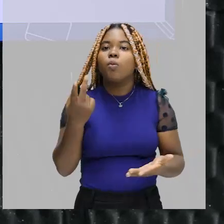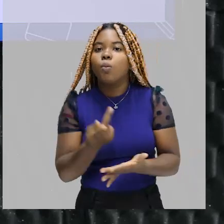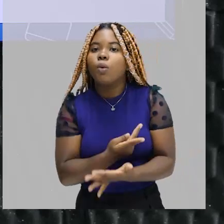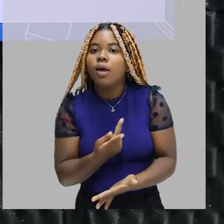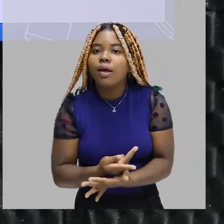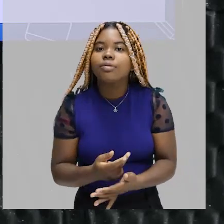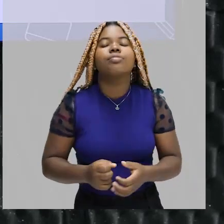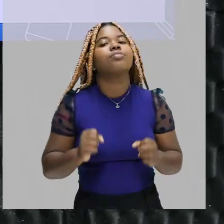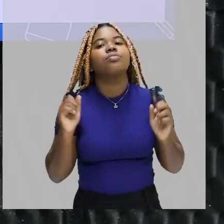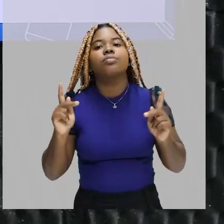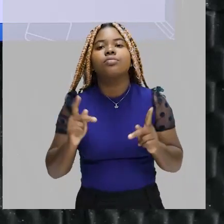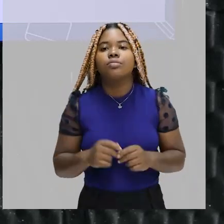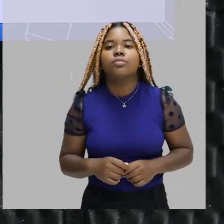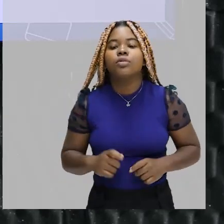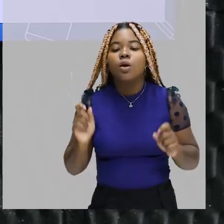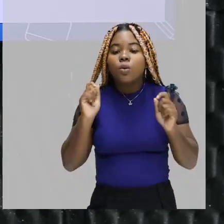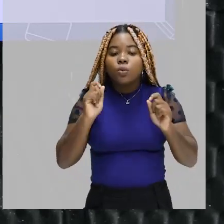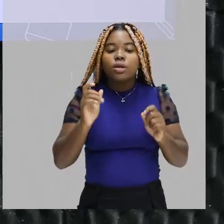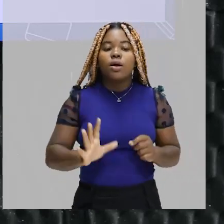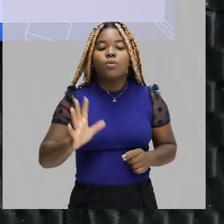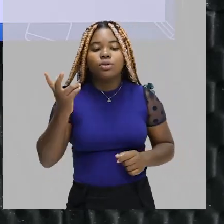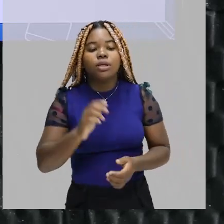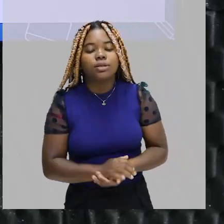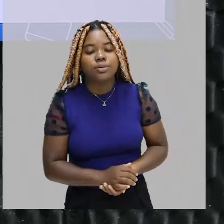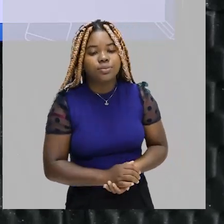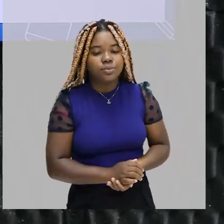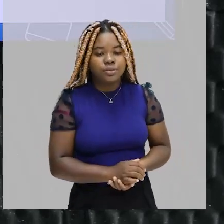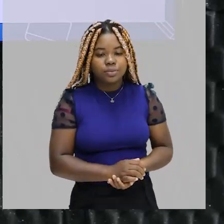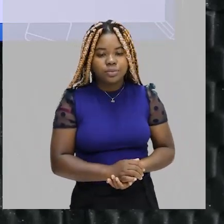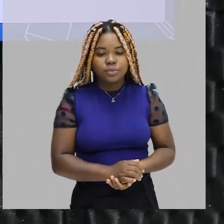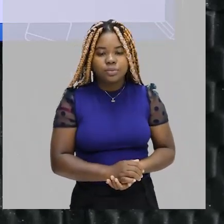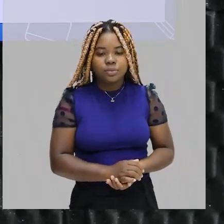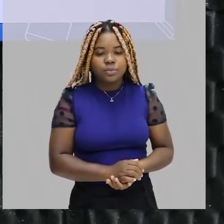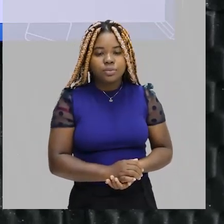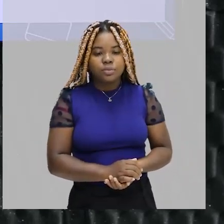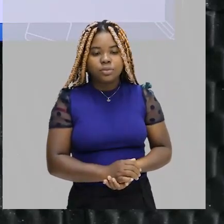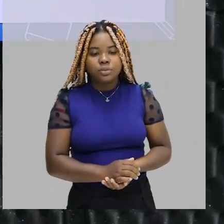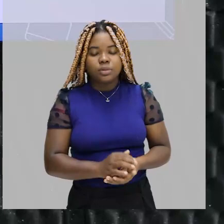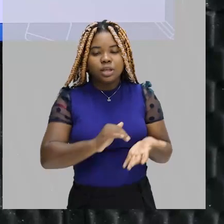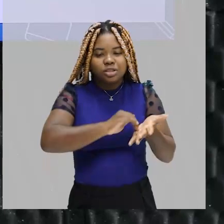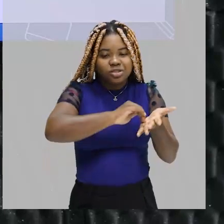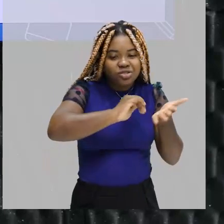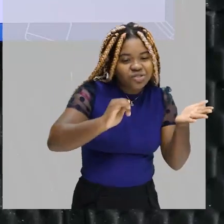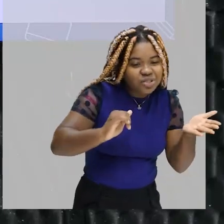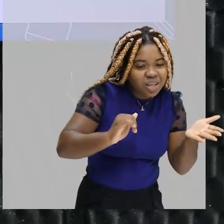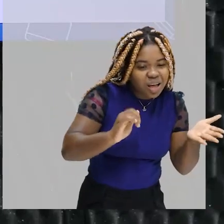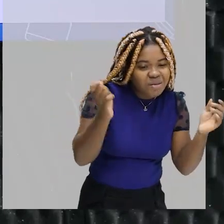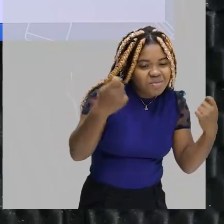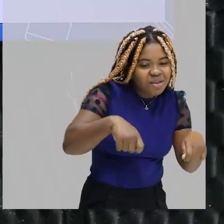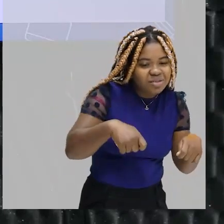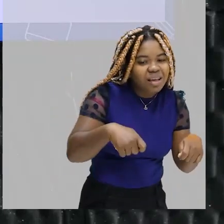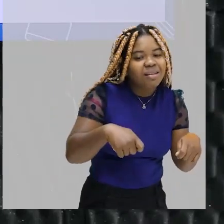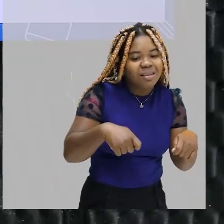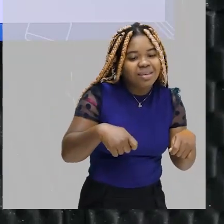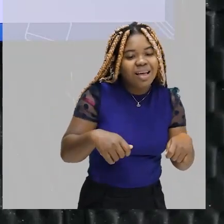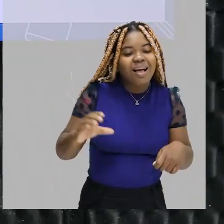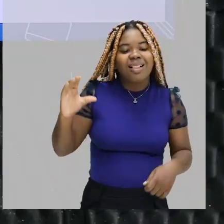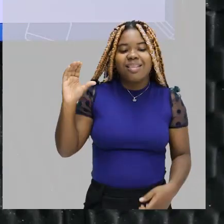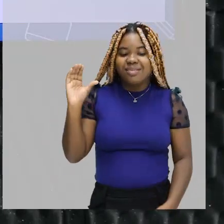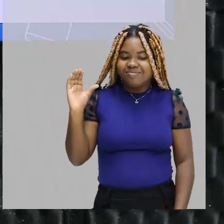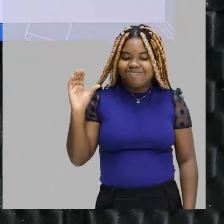não. O que eu posso fazer de imediato é destacar ou retirar da possibilidade a letra